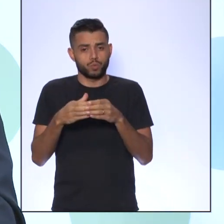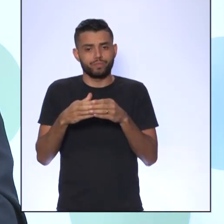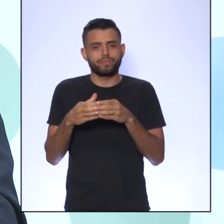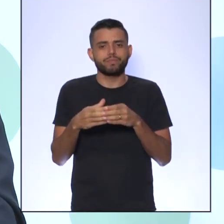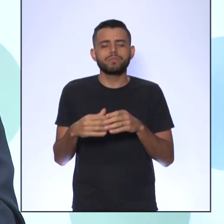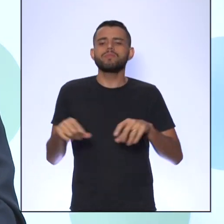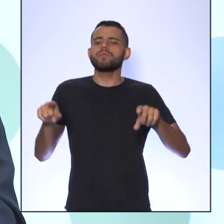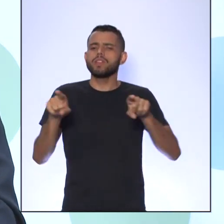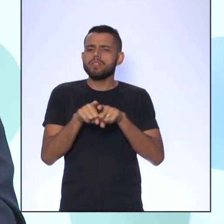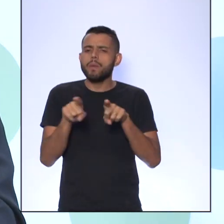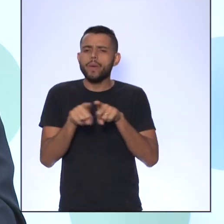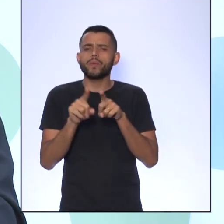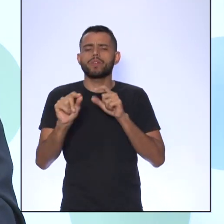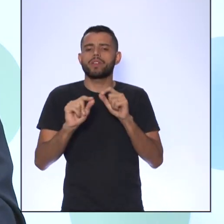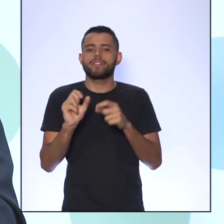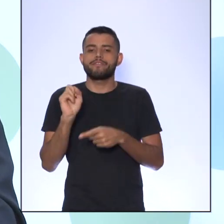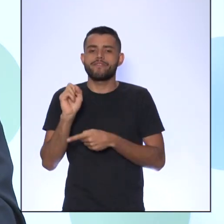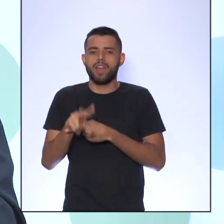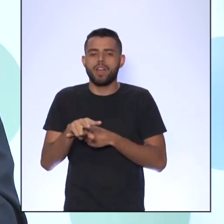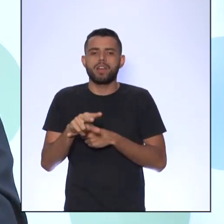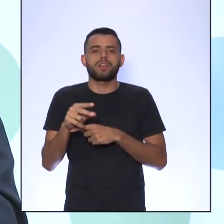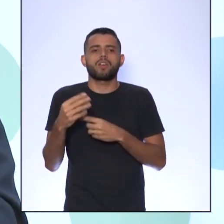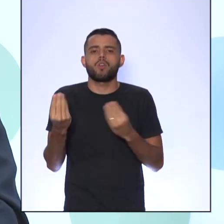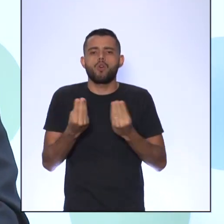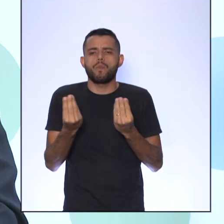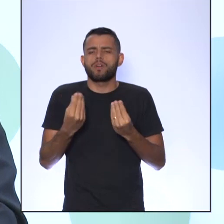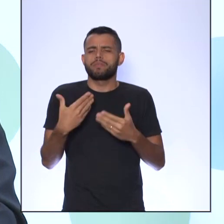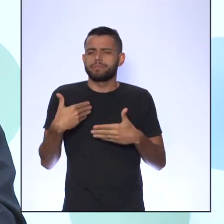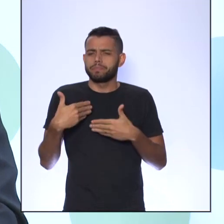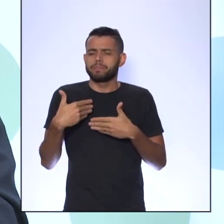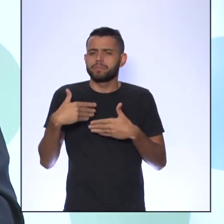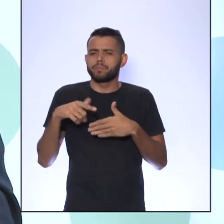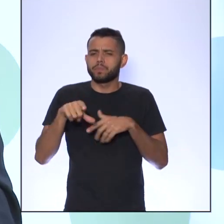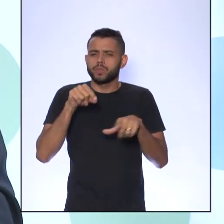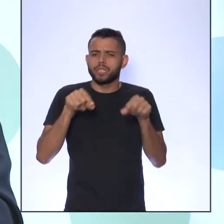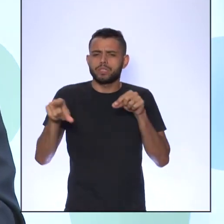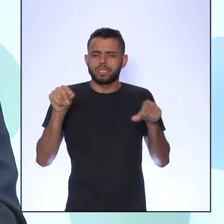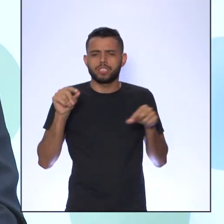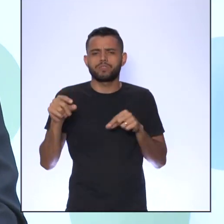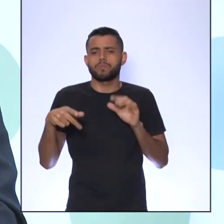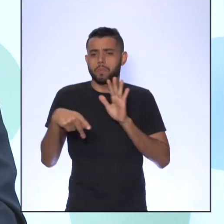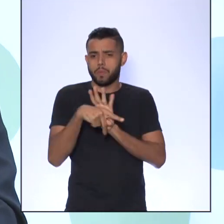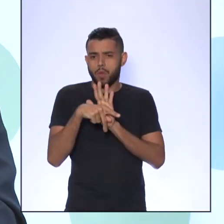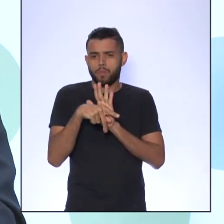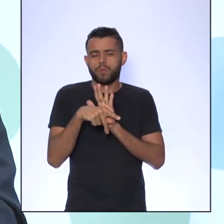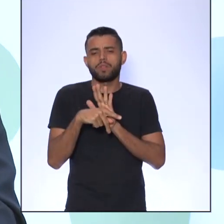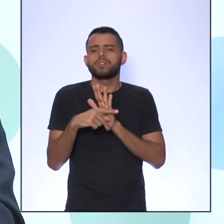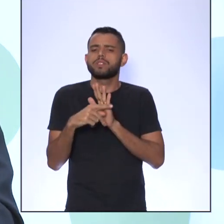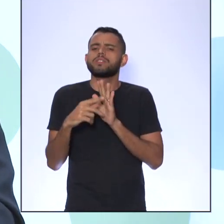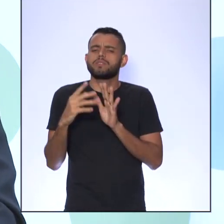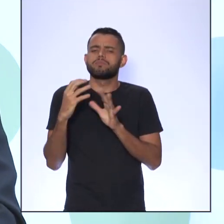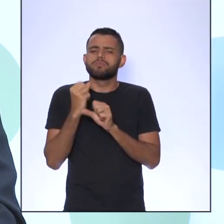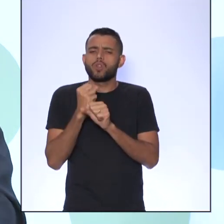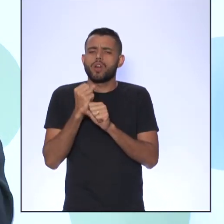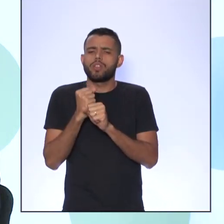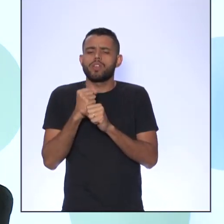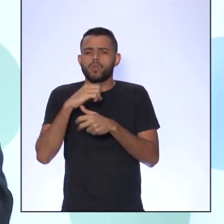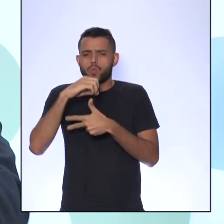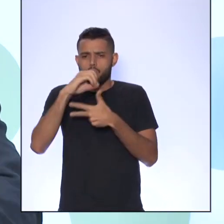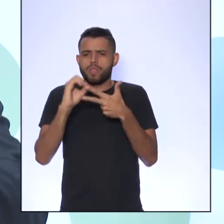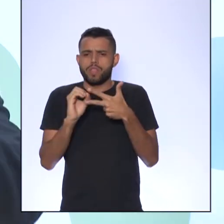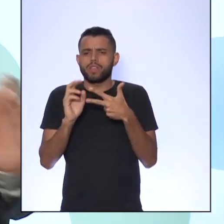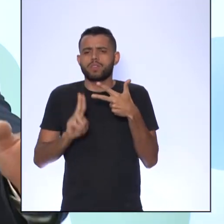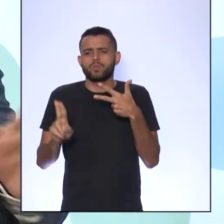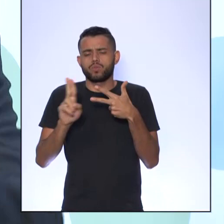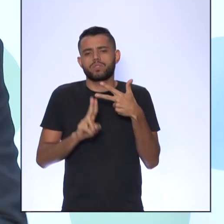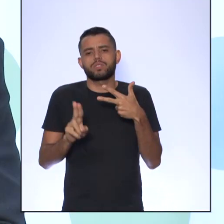e também disponibiliza vagas por meio de um processo seletivo próprio que usa a nota do Enem. Então, assim como a